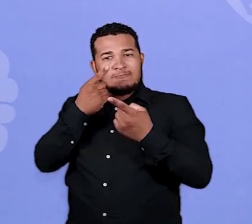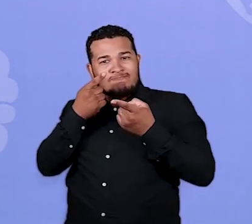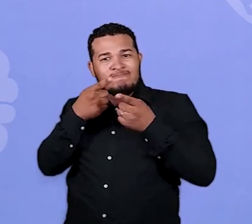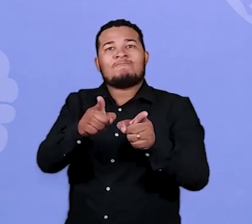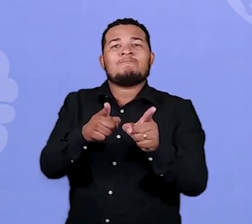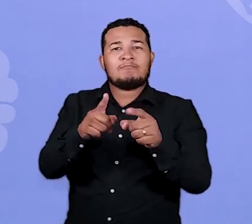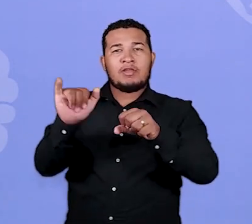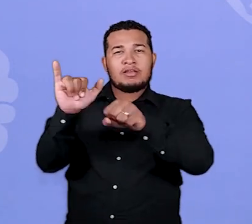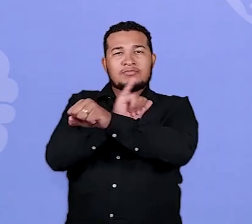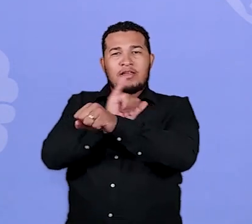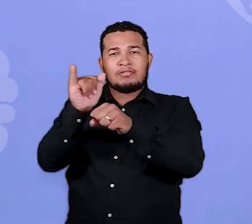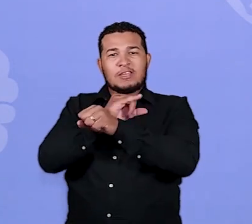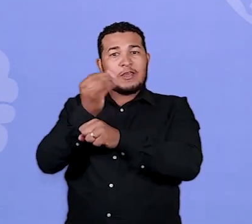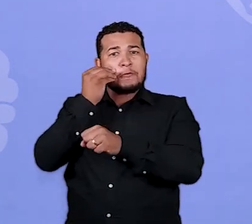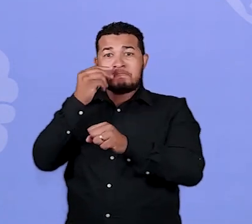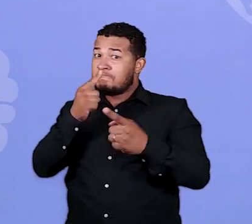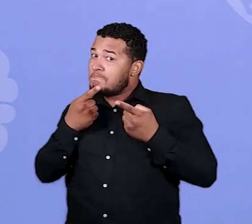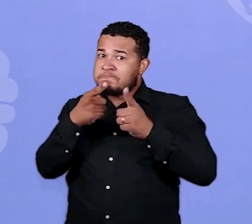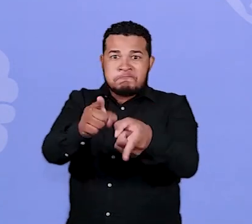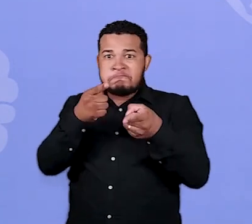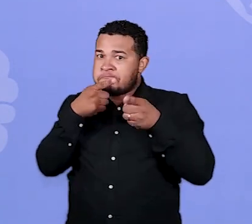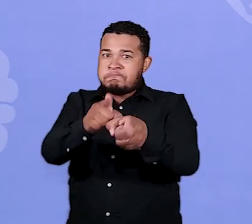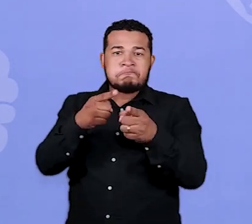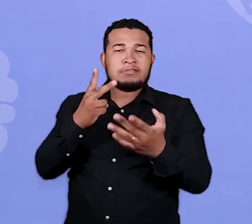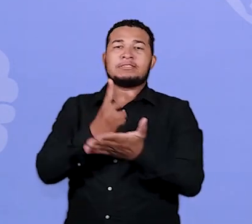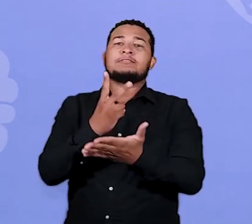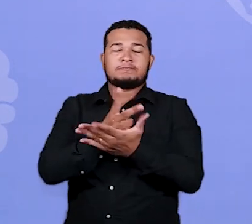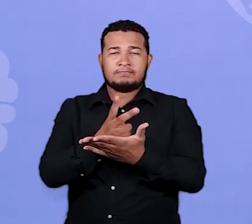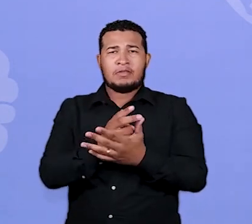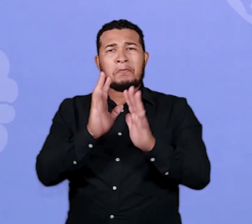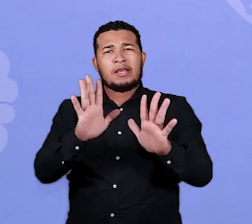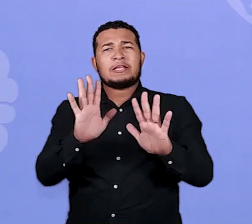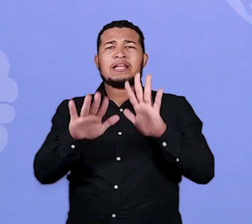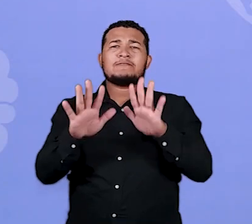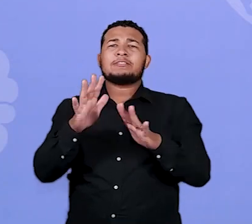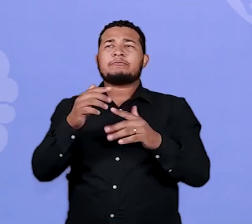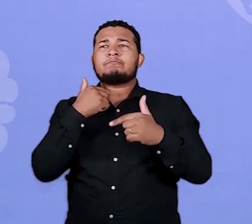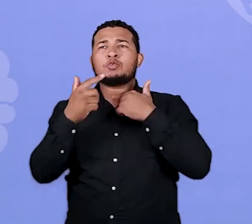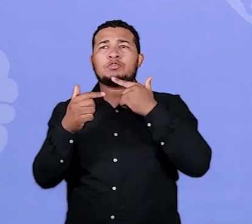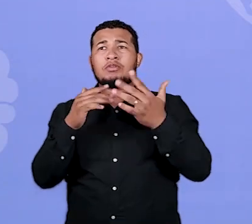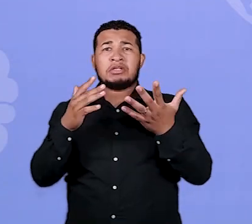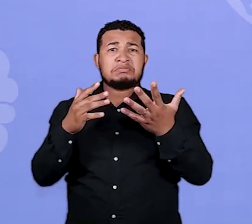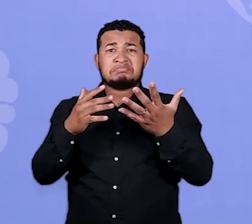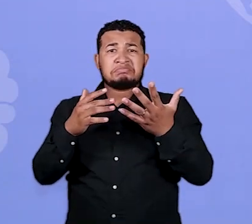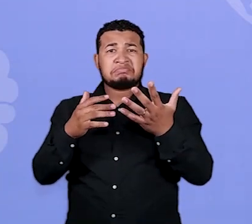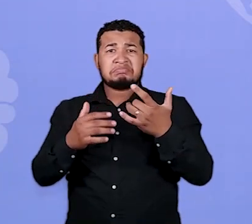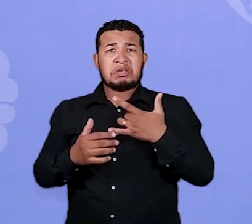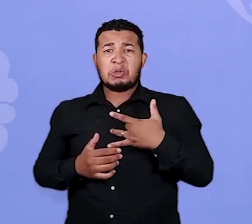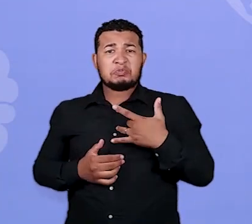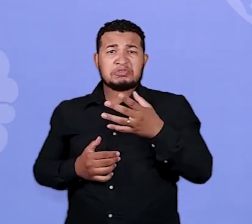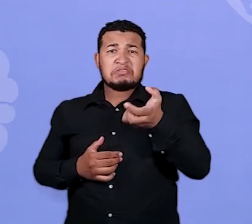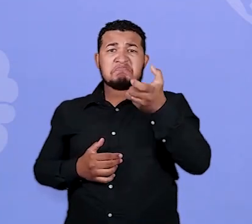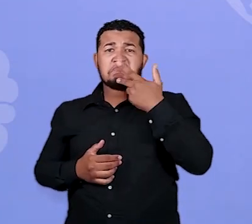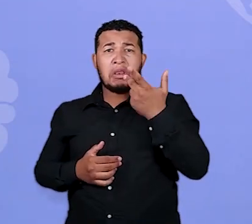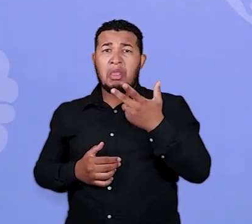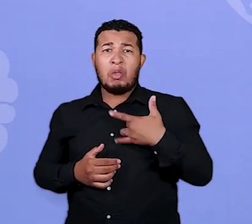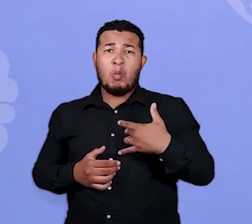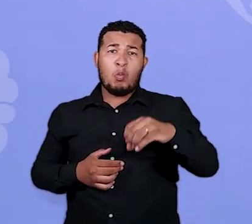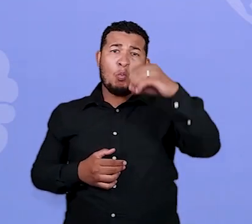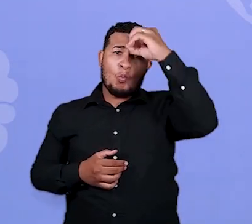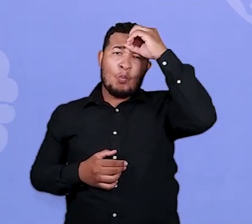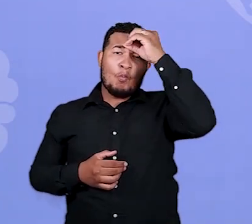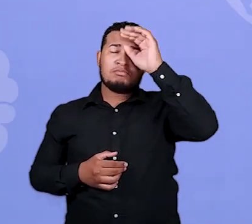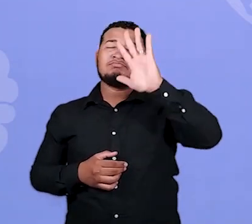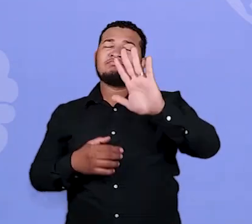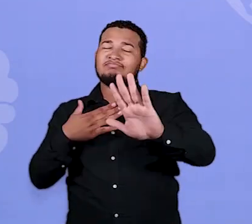de ataque, a estratégia era de atacar o adversário. Mas talvez você pergunta, Fabrício, eu ainda não sei do que você